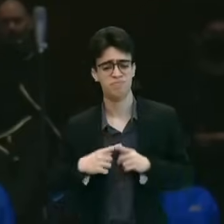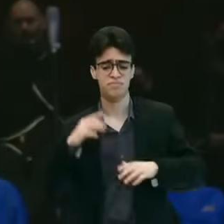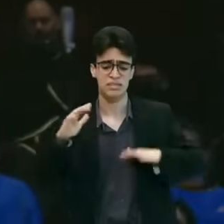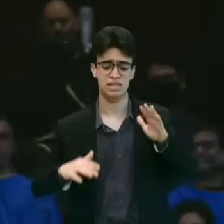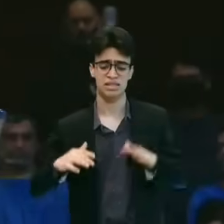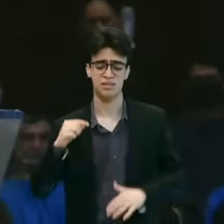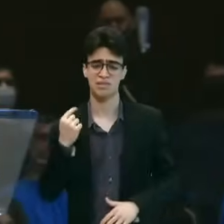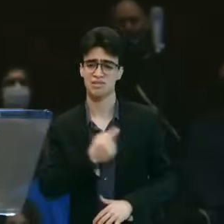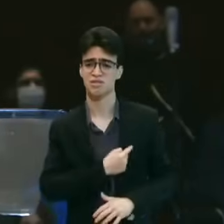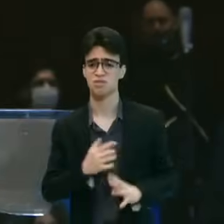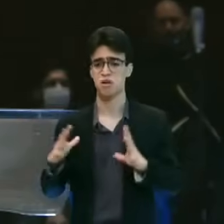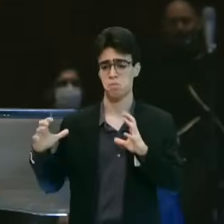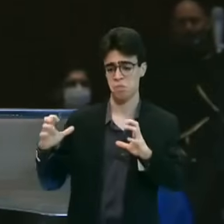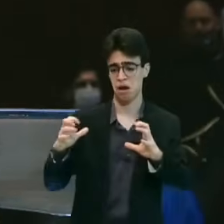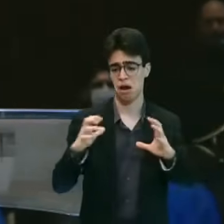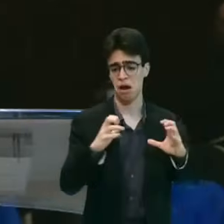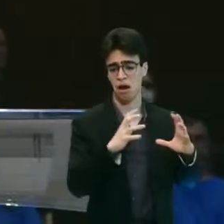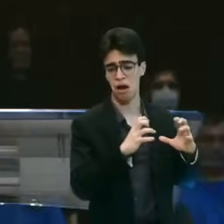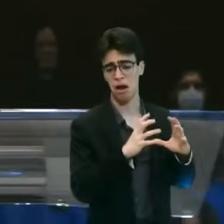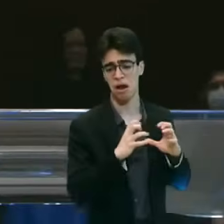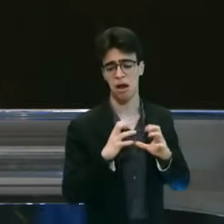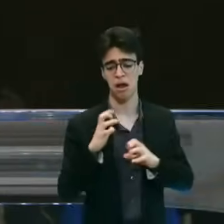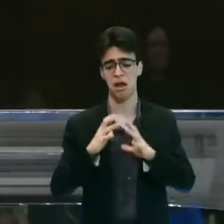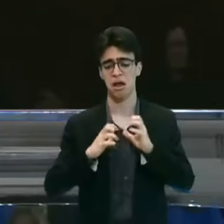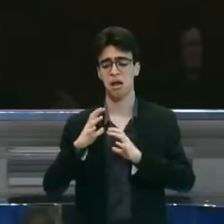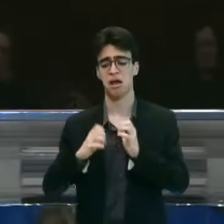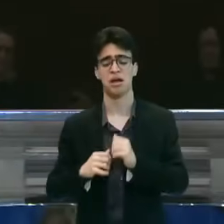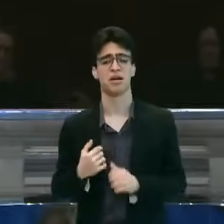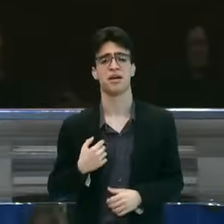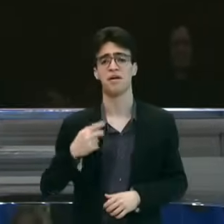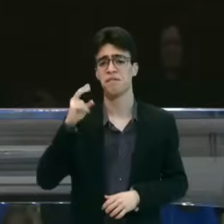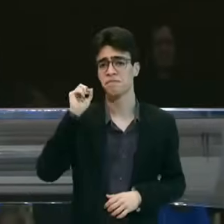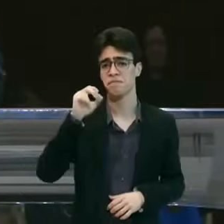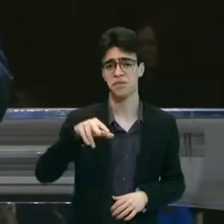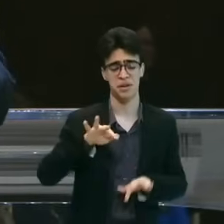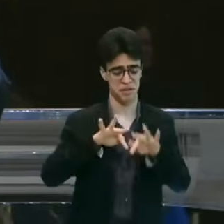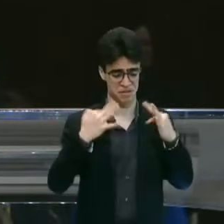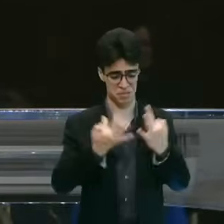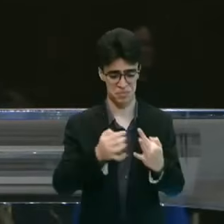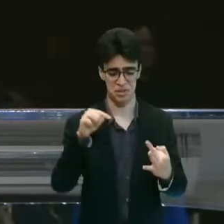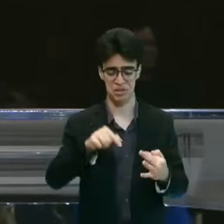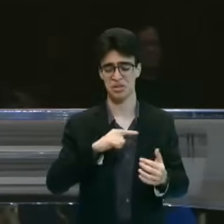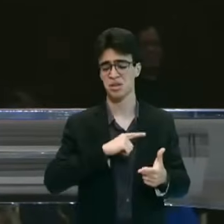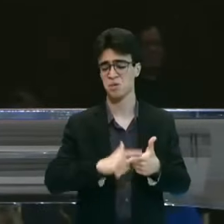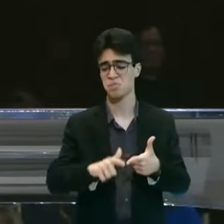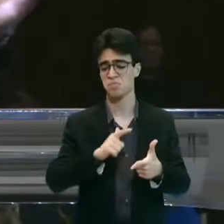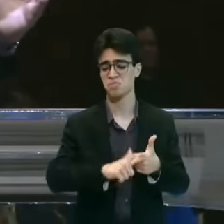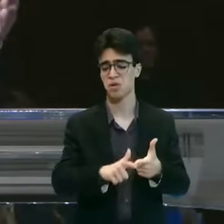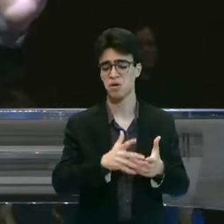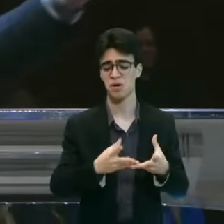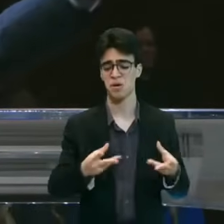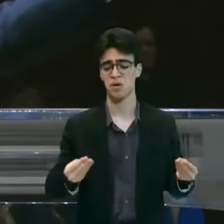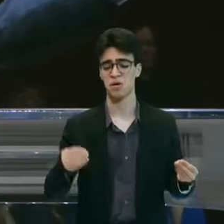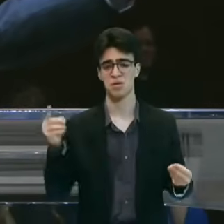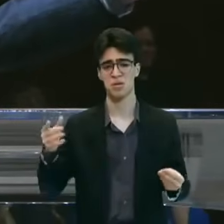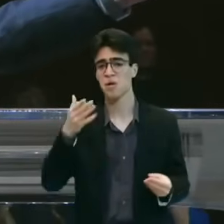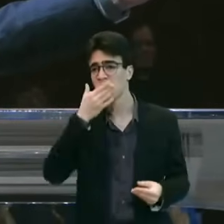está brigando, fazendo, acontecendo. Eu já vi famílias quebradas, marido e